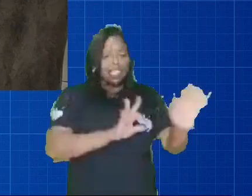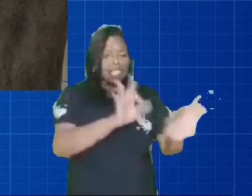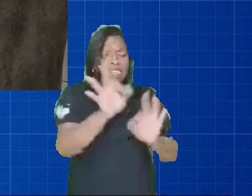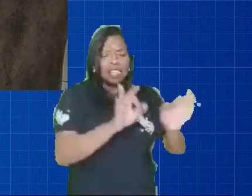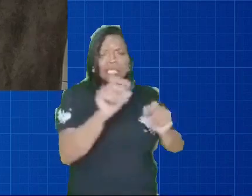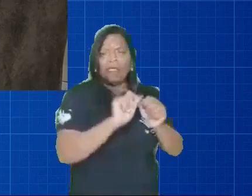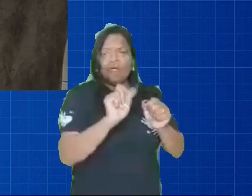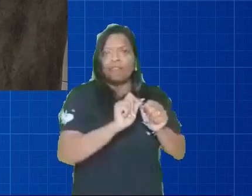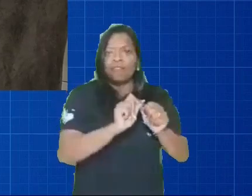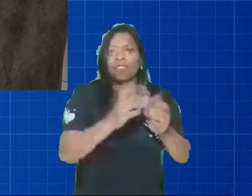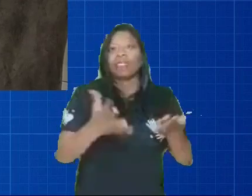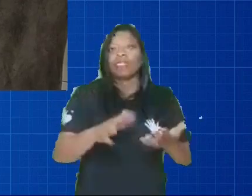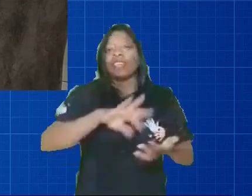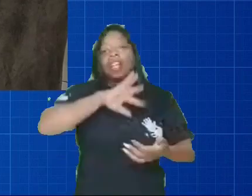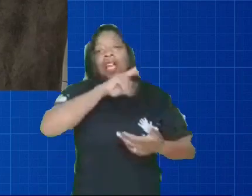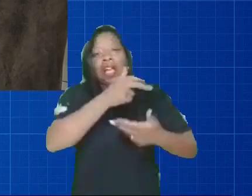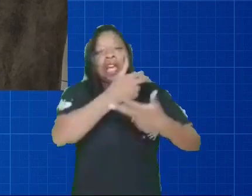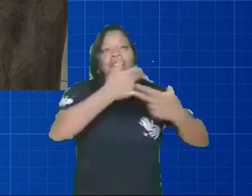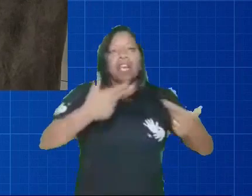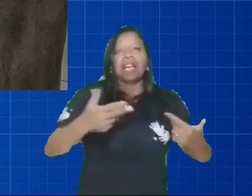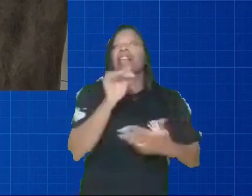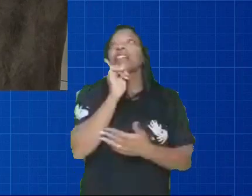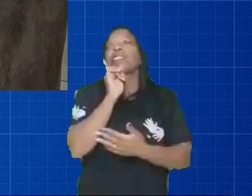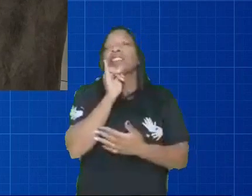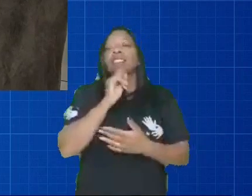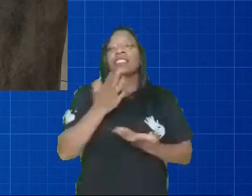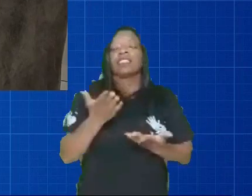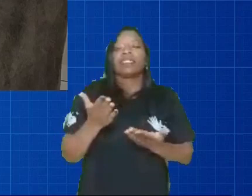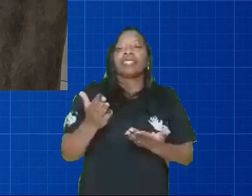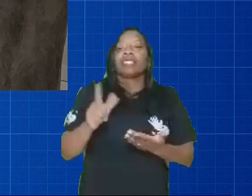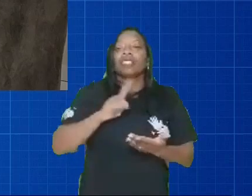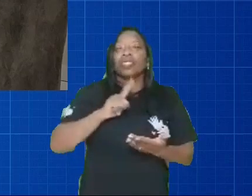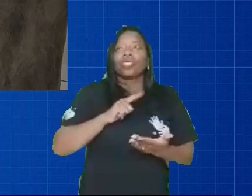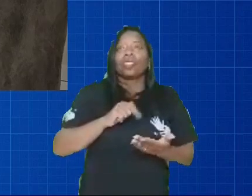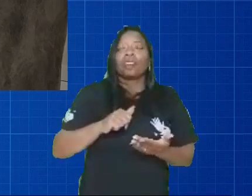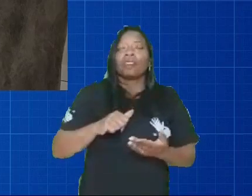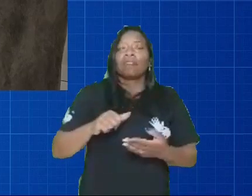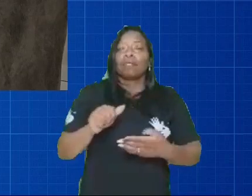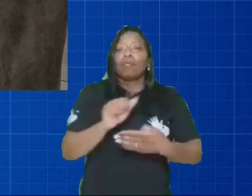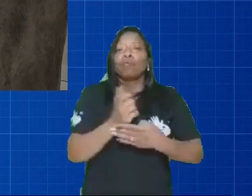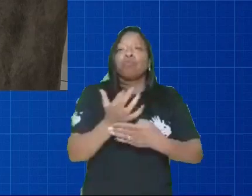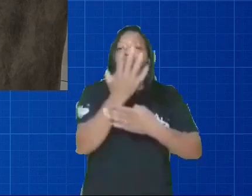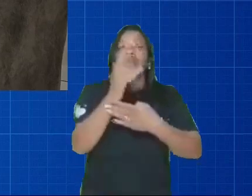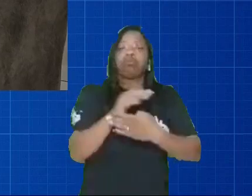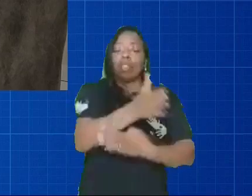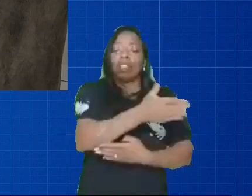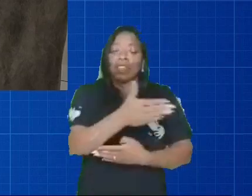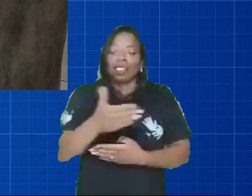interessante, porque tinha um justificativo. Então foram seres aquáticos, por exemplo, tinha baleia, tinha polvo, tinha